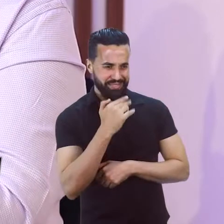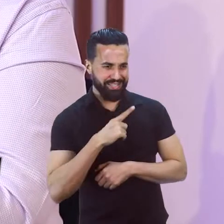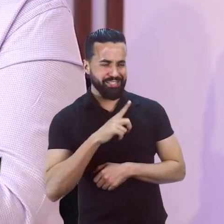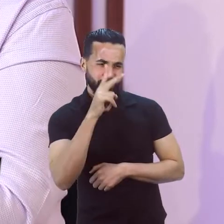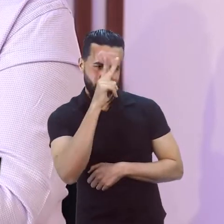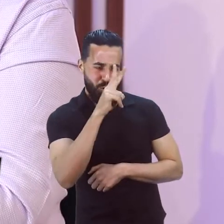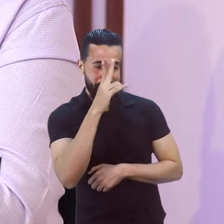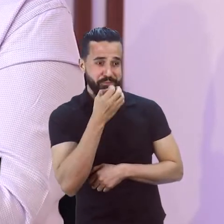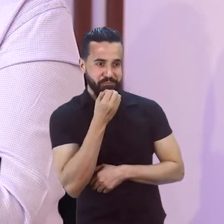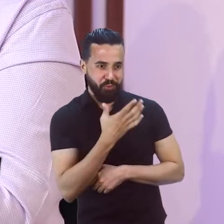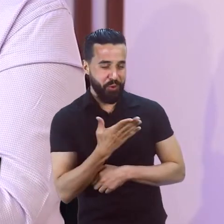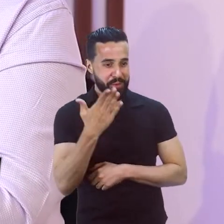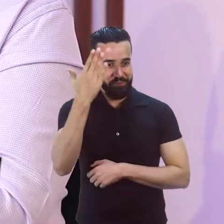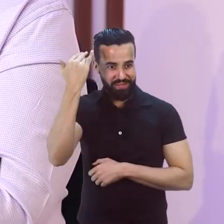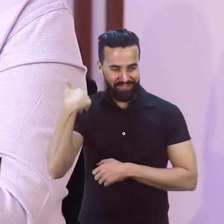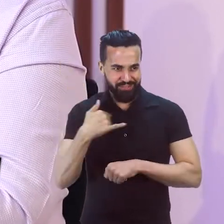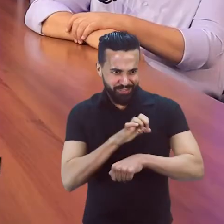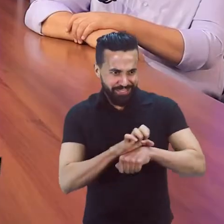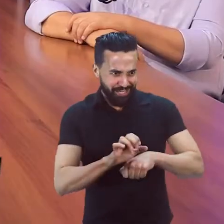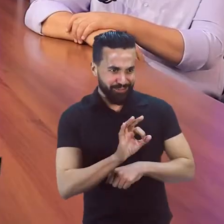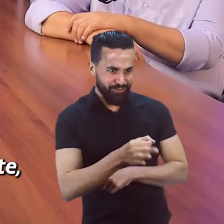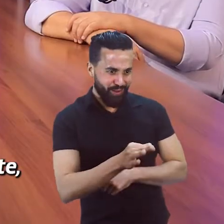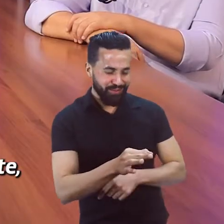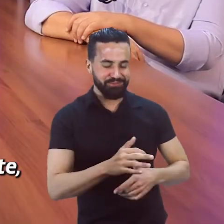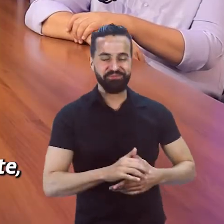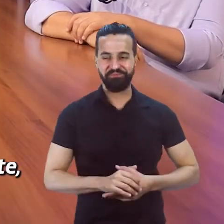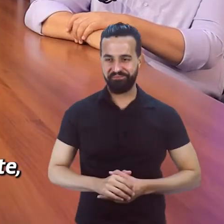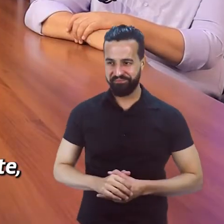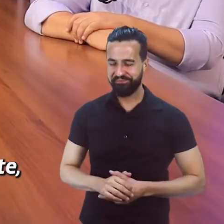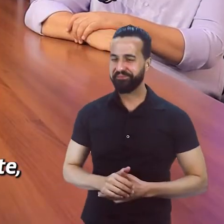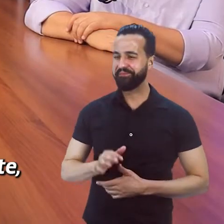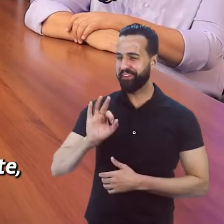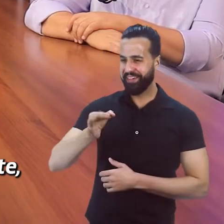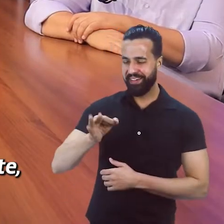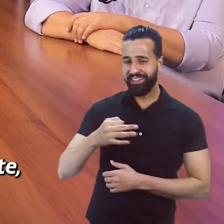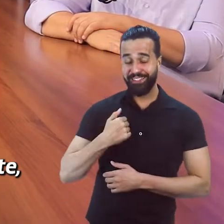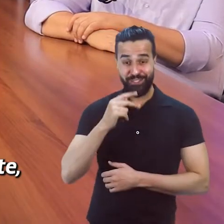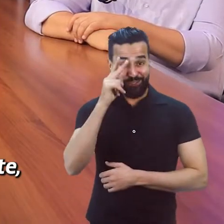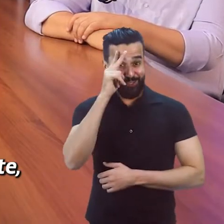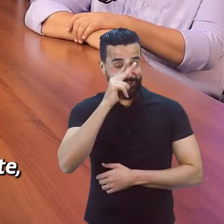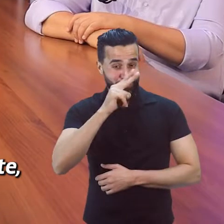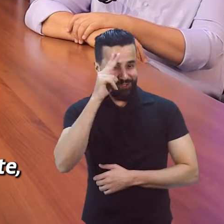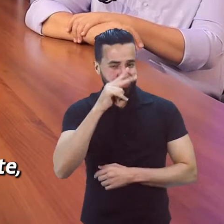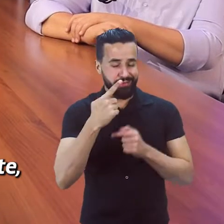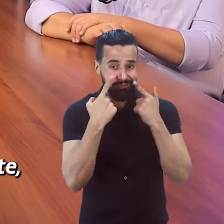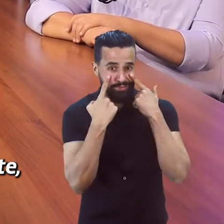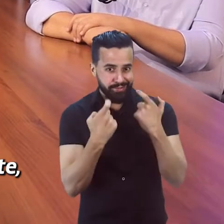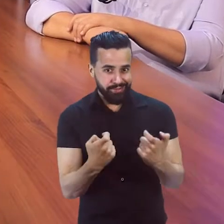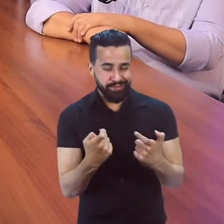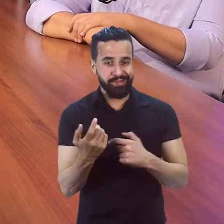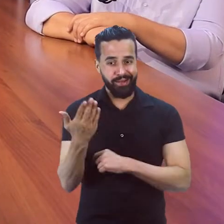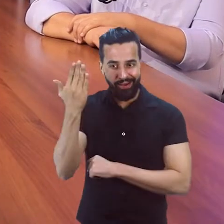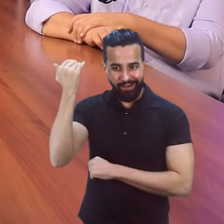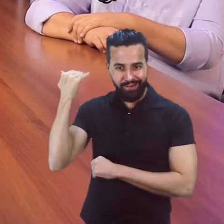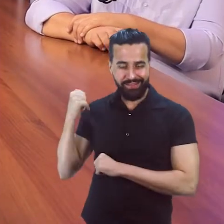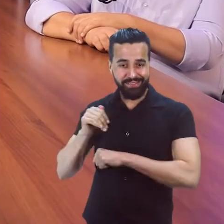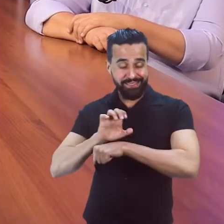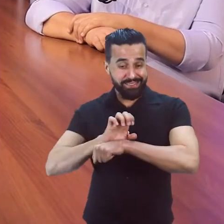foi estagiário? Conta aí pra gente. Rapaz, realmente eu tenho uma história interessante da minha época de estágio, né?